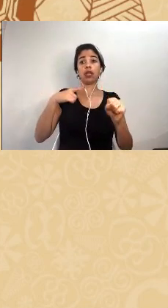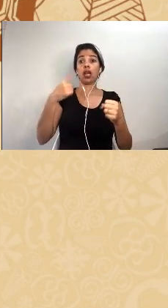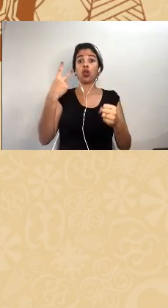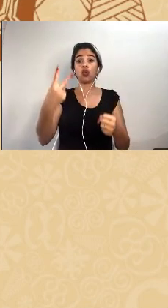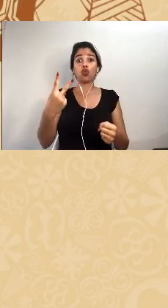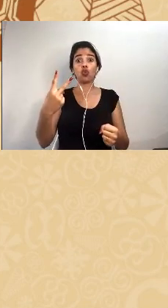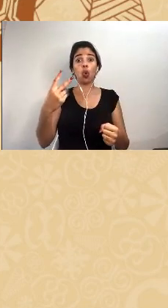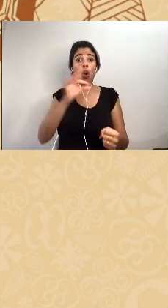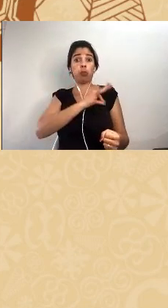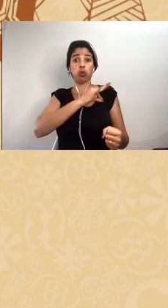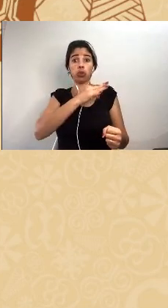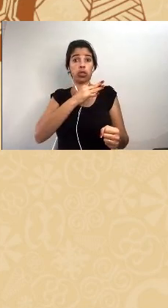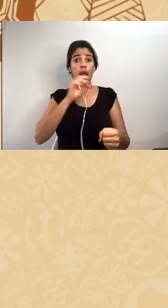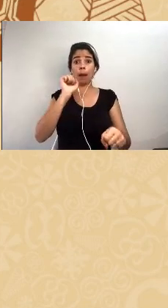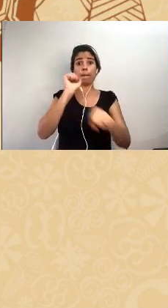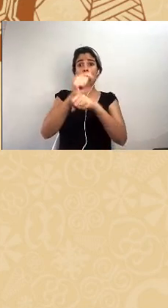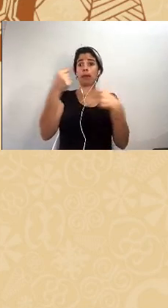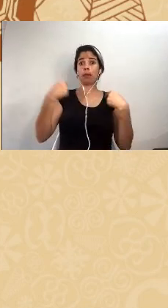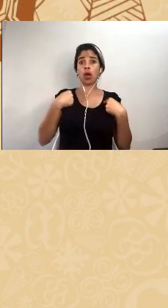armas.